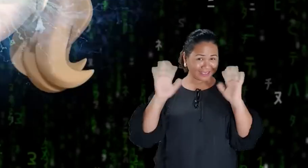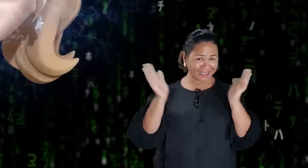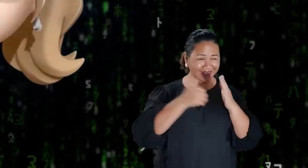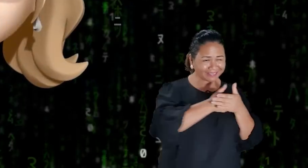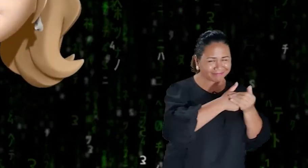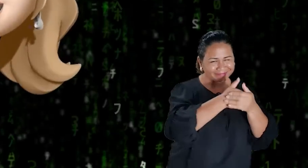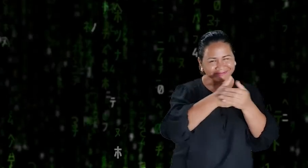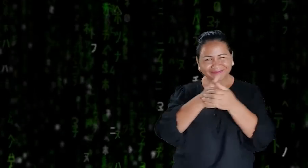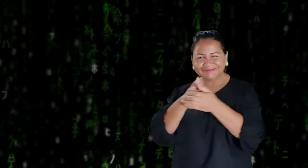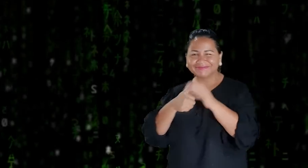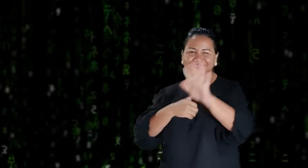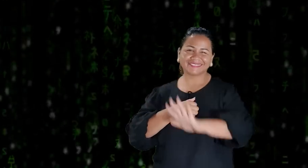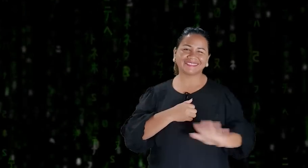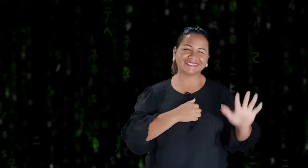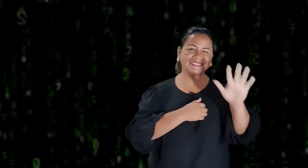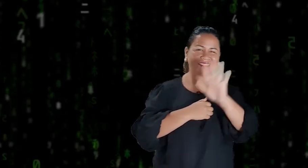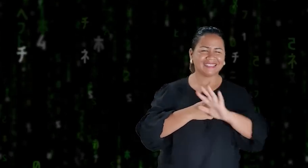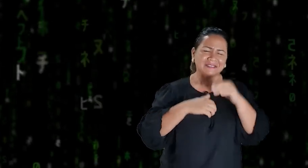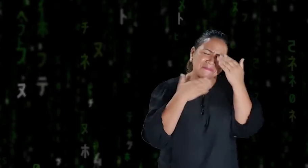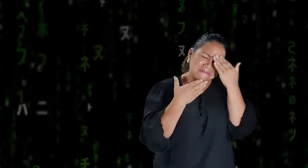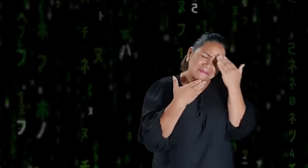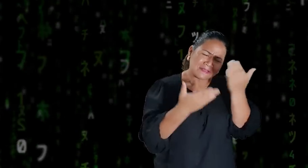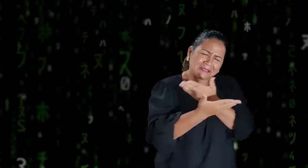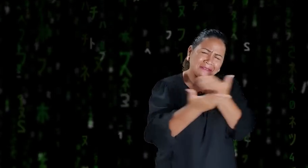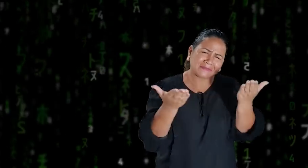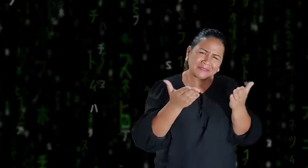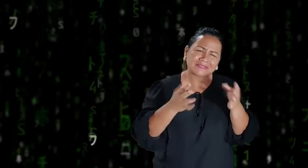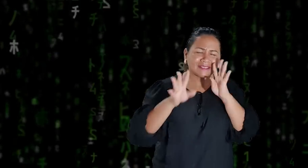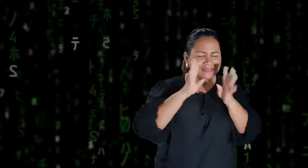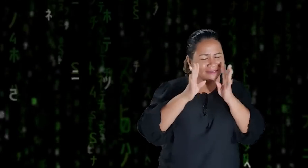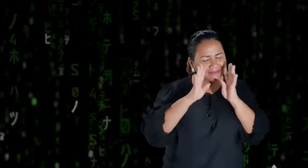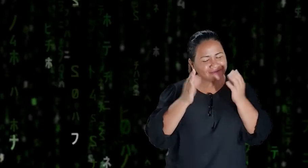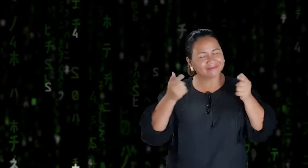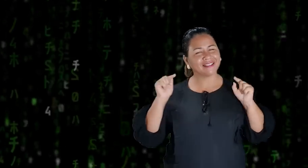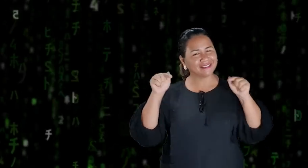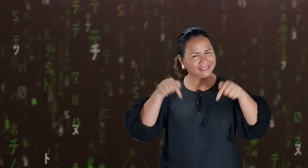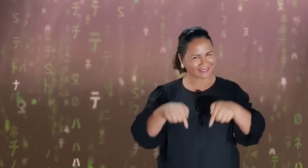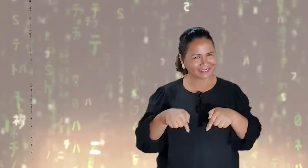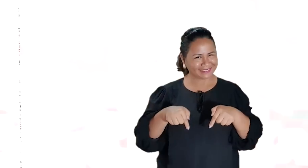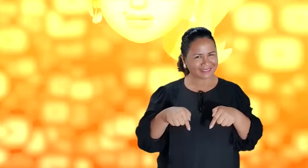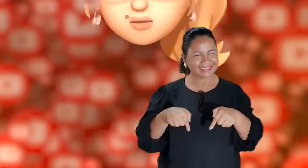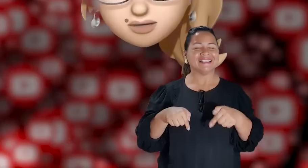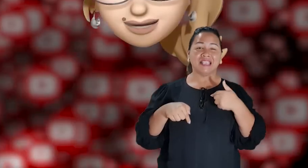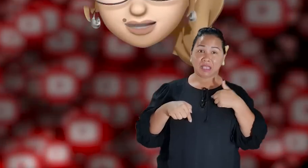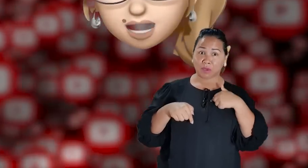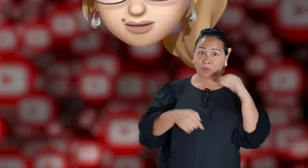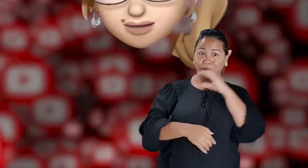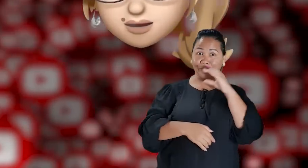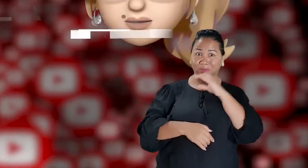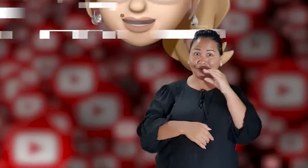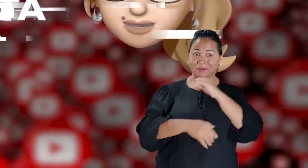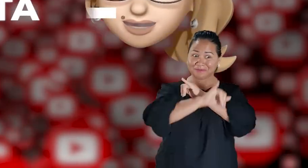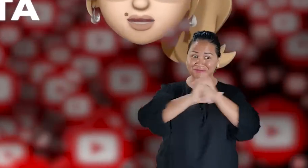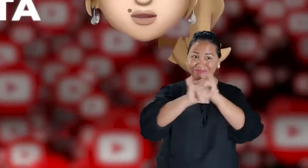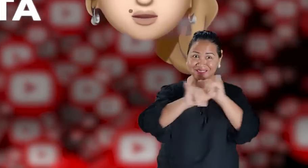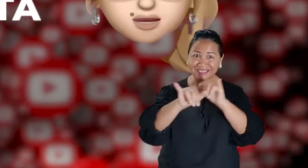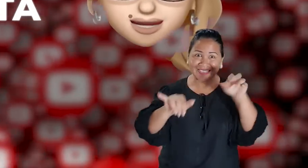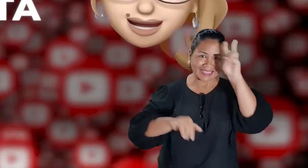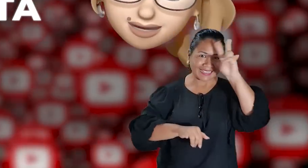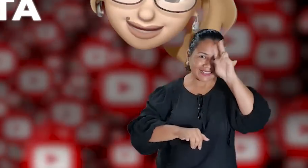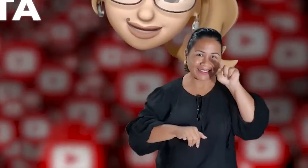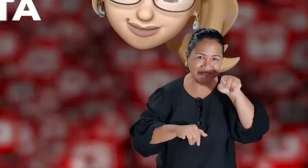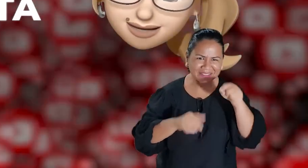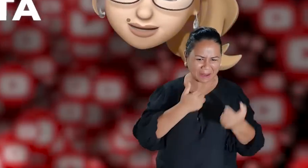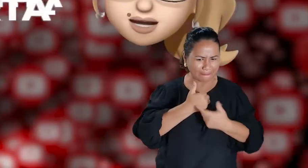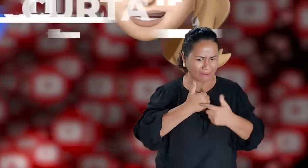Olá, queridos! Antes de mais nada, gratidão por estar aqui assistindo esse conteúdo. Eu estou passando aqui rapidinho para te lembrar de